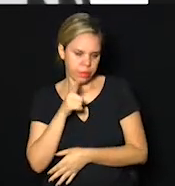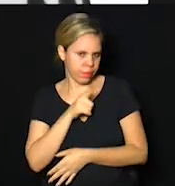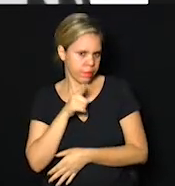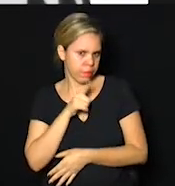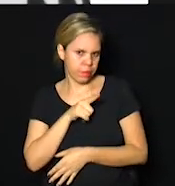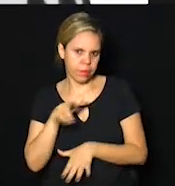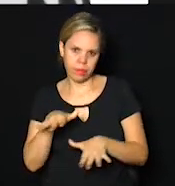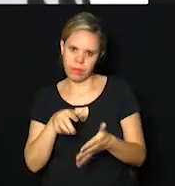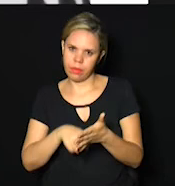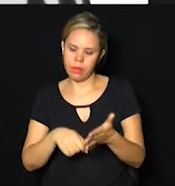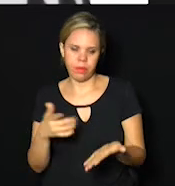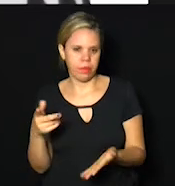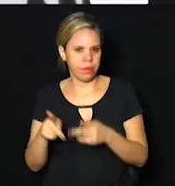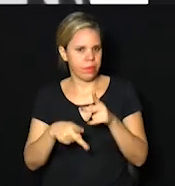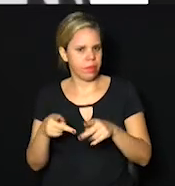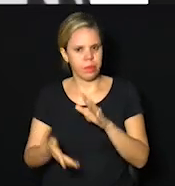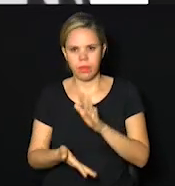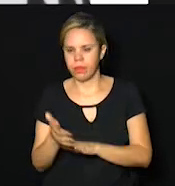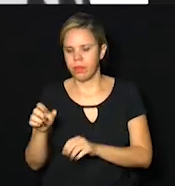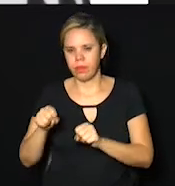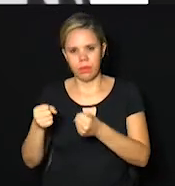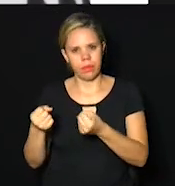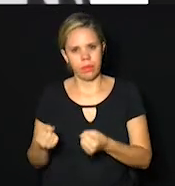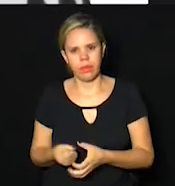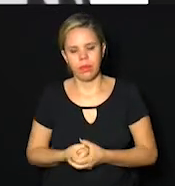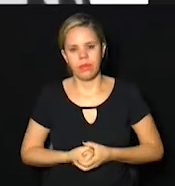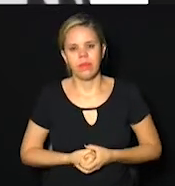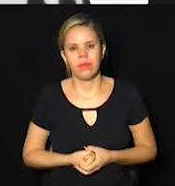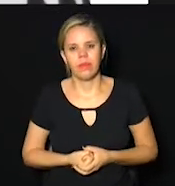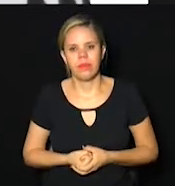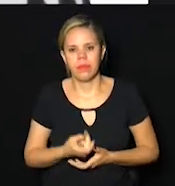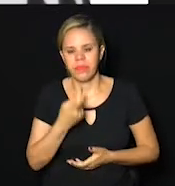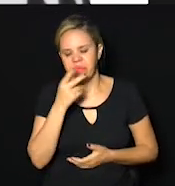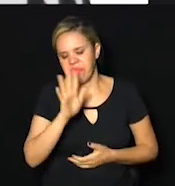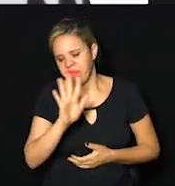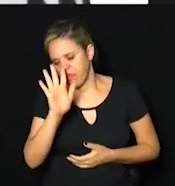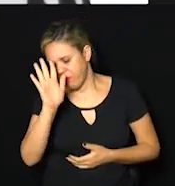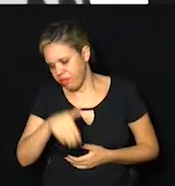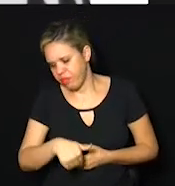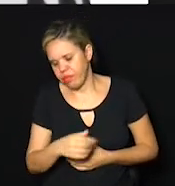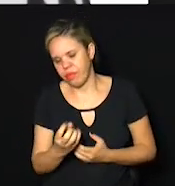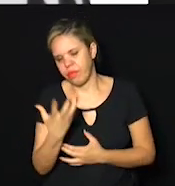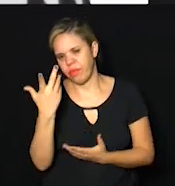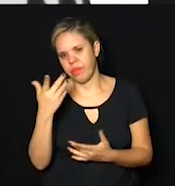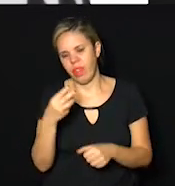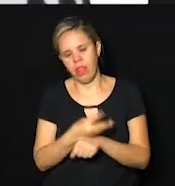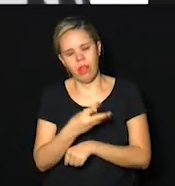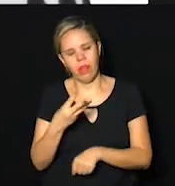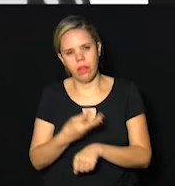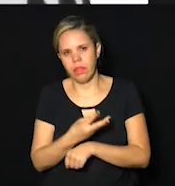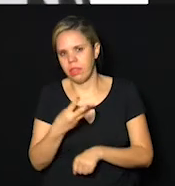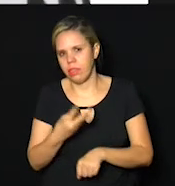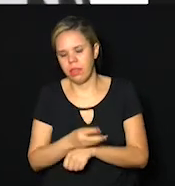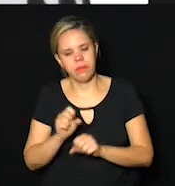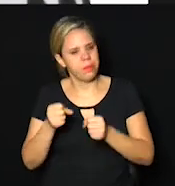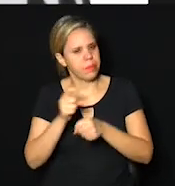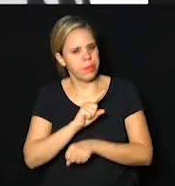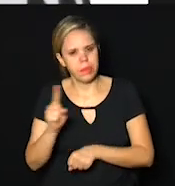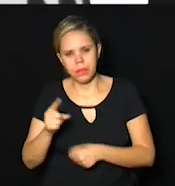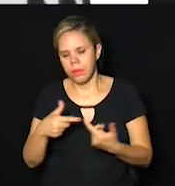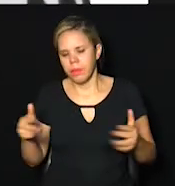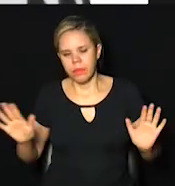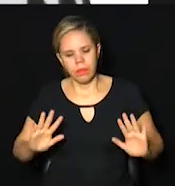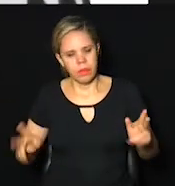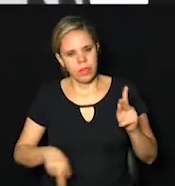esse movimento, as pessoas não saem para defender. Aí você fala, não, imagina, isso que acontece no WhatsApp não é defesa coisa nenhuma, as